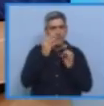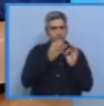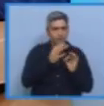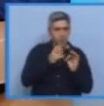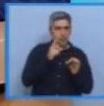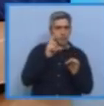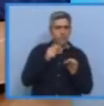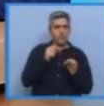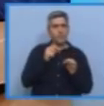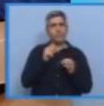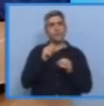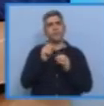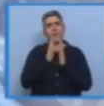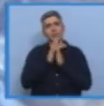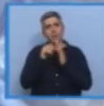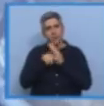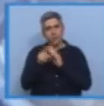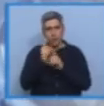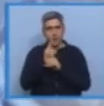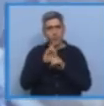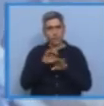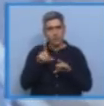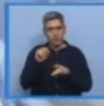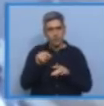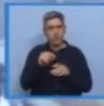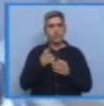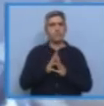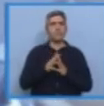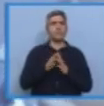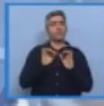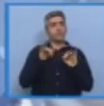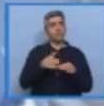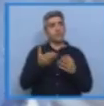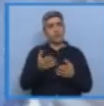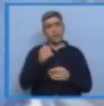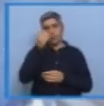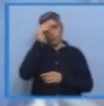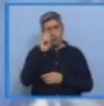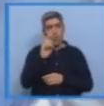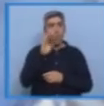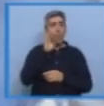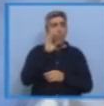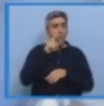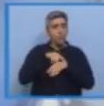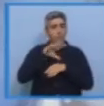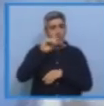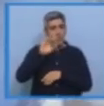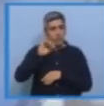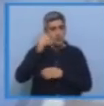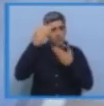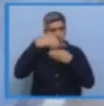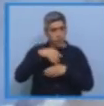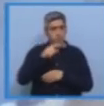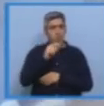quer no âmbito das capelanias hospitalares. Termino, então, a lembrar que mais logo, pelas